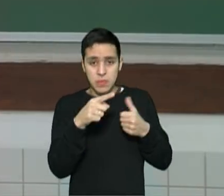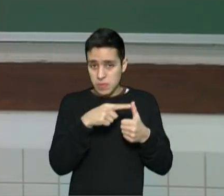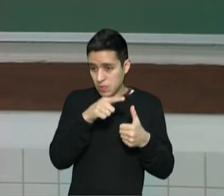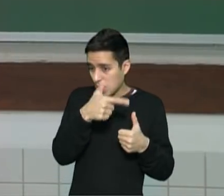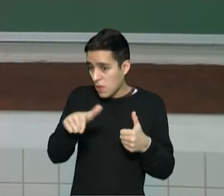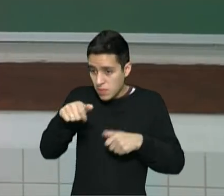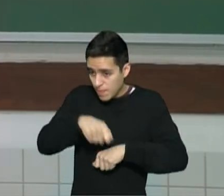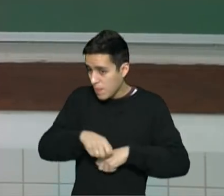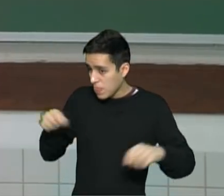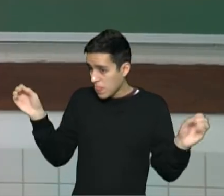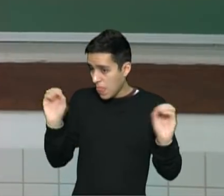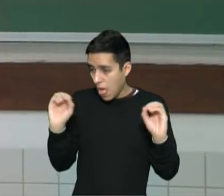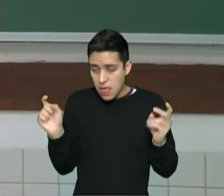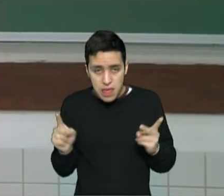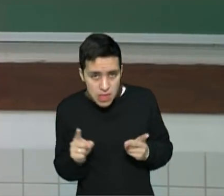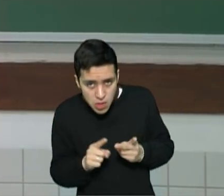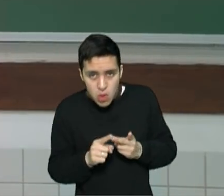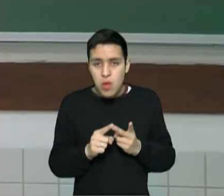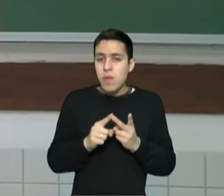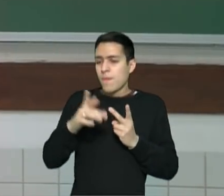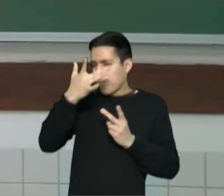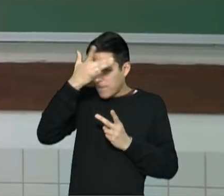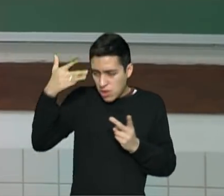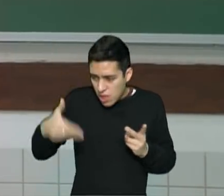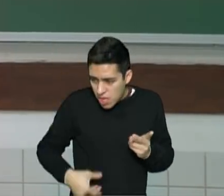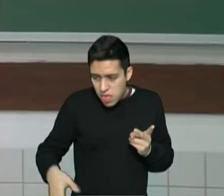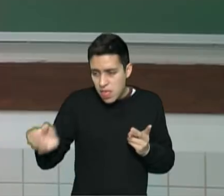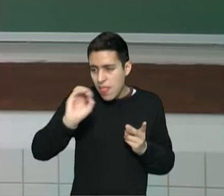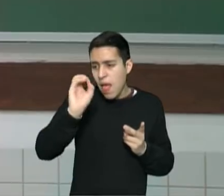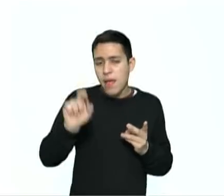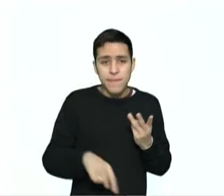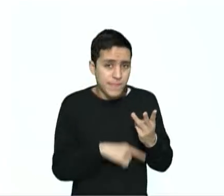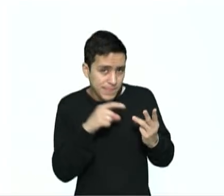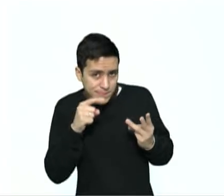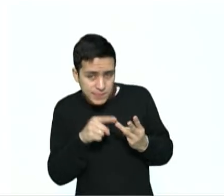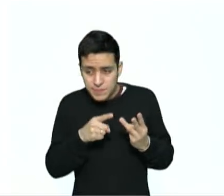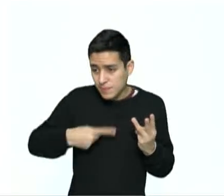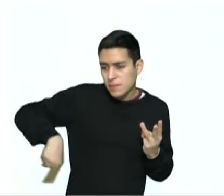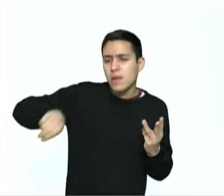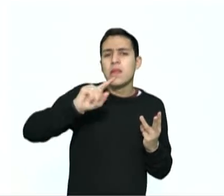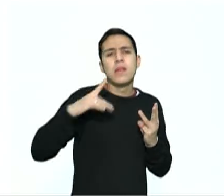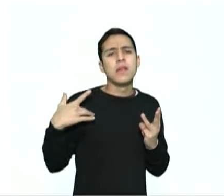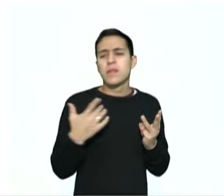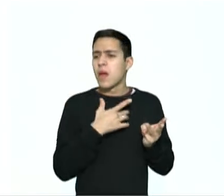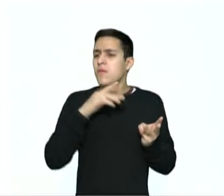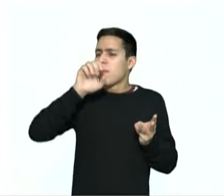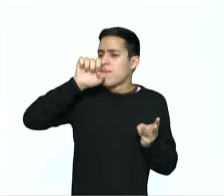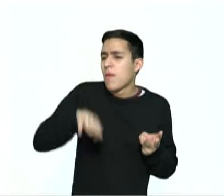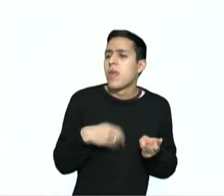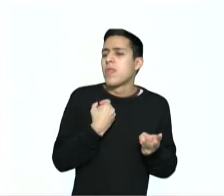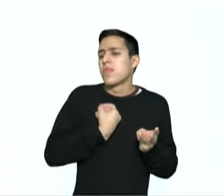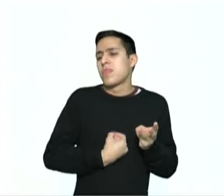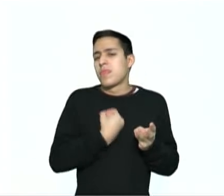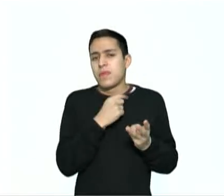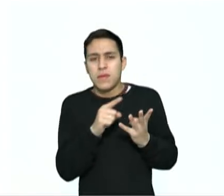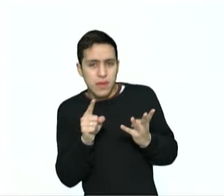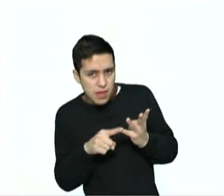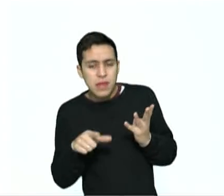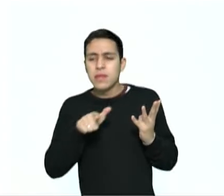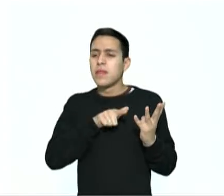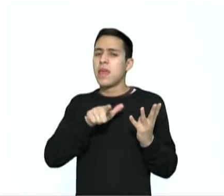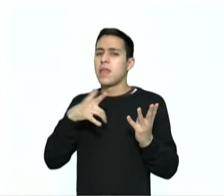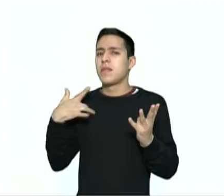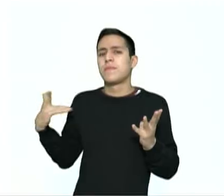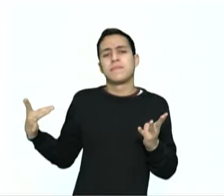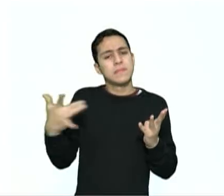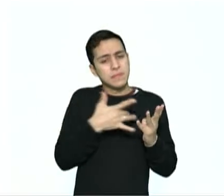mais pobreza, quando você não tem mais pessoas passando fome, quando você tem a saúde e o bem-estar, quando você tem